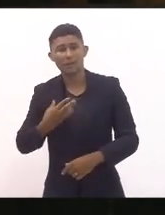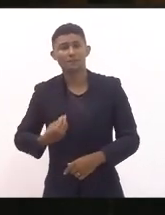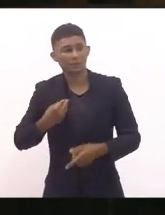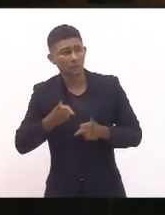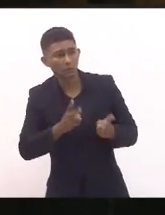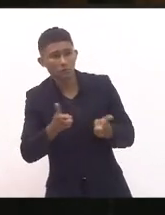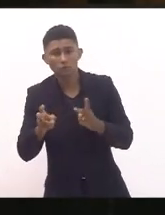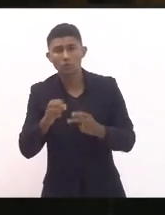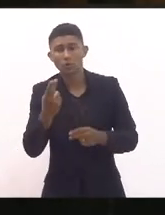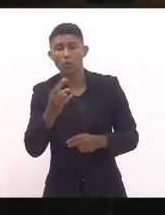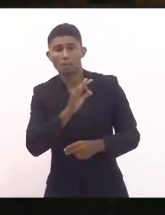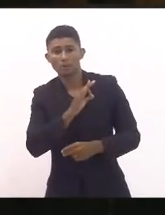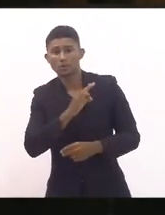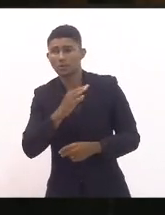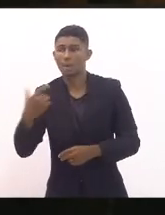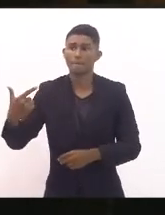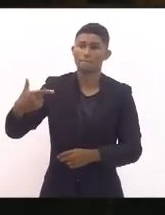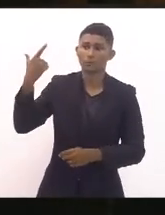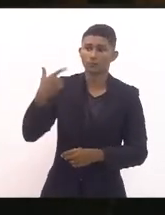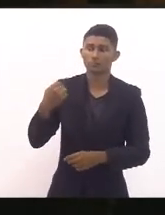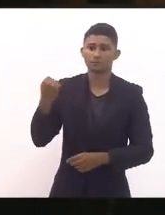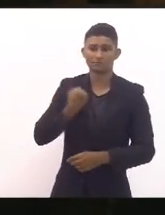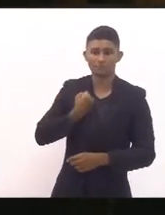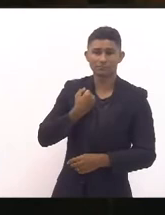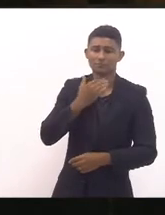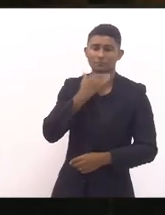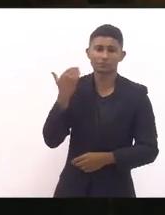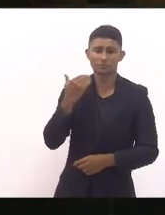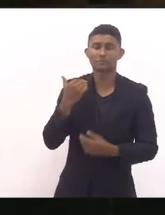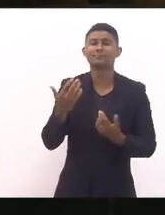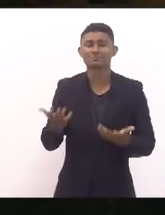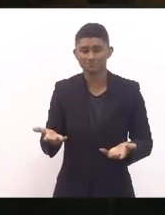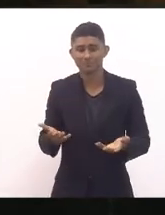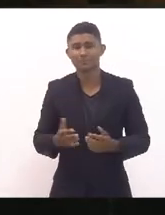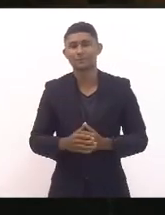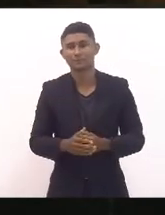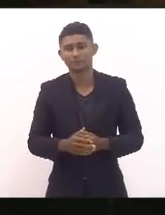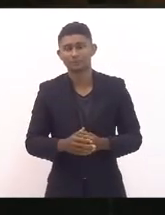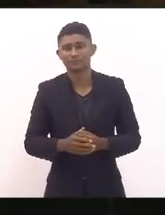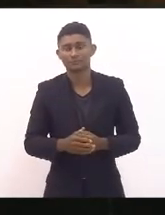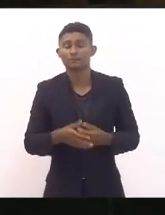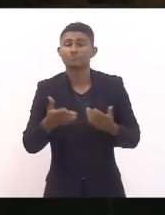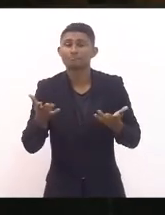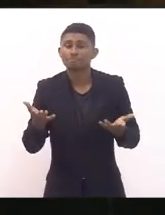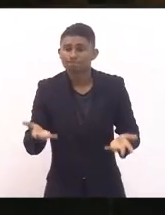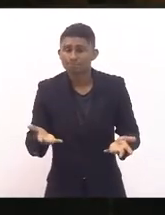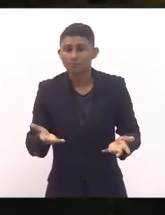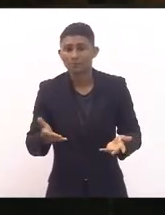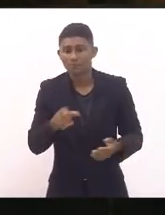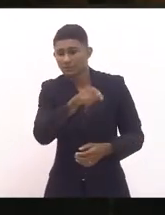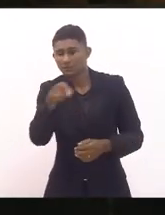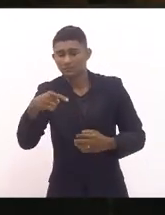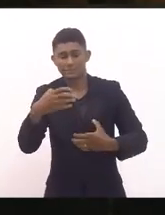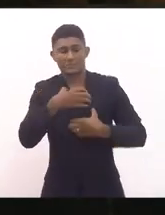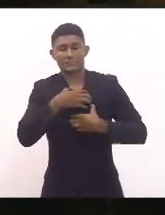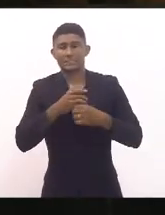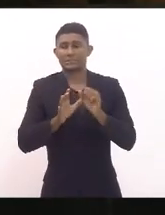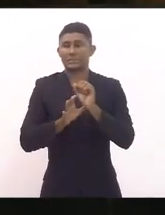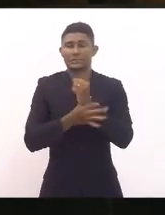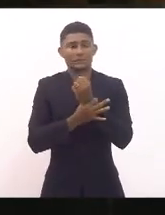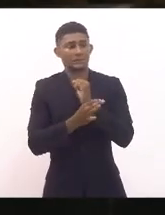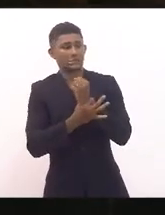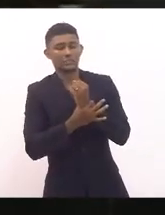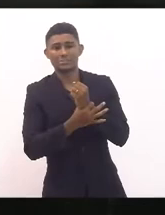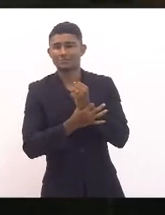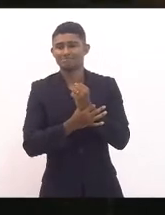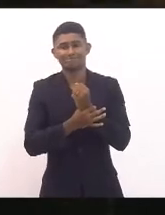muito menor é a possibilidade dele voltar para casa. Então, essa insegurança também causa